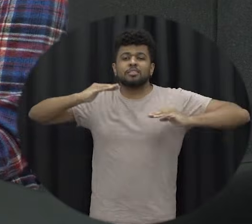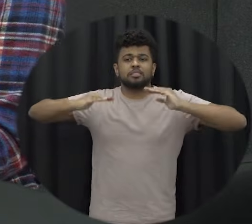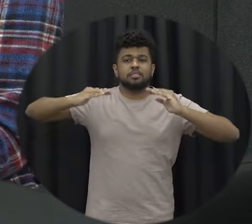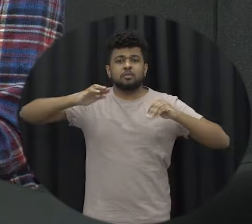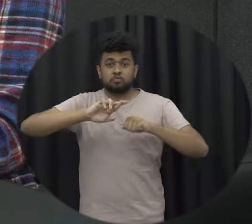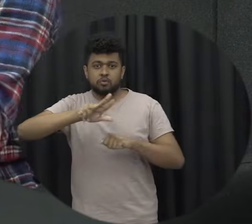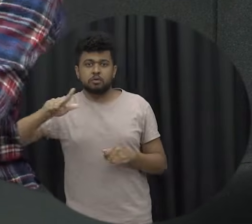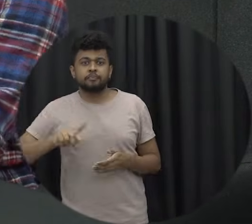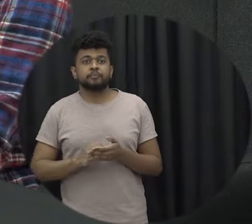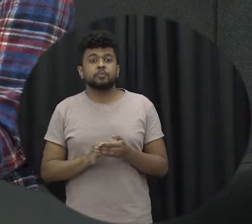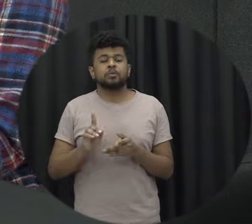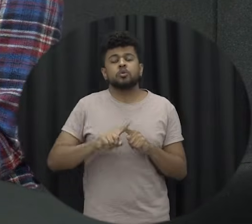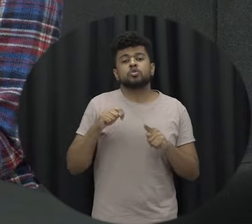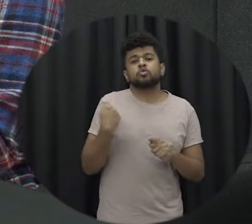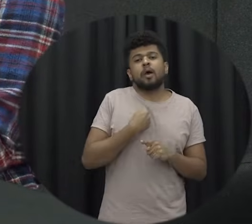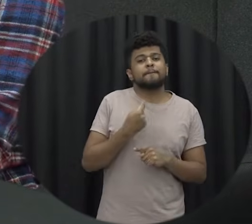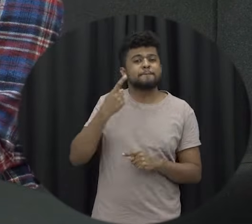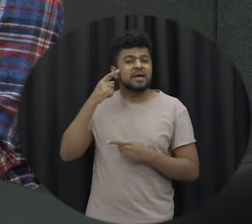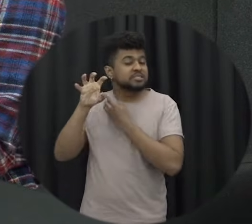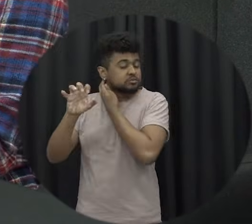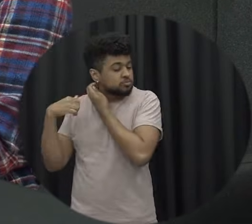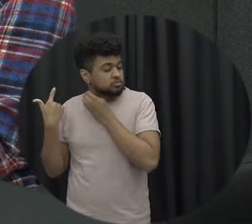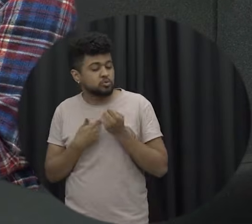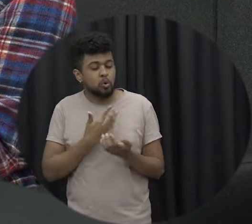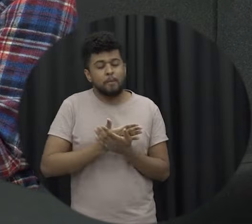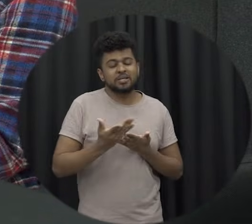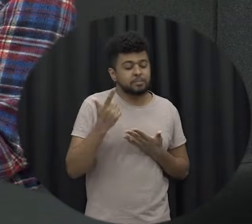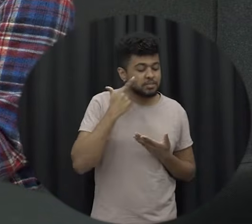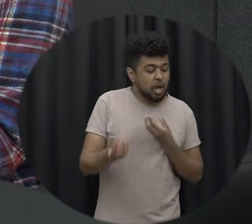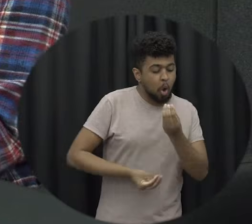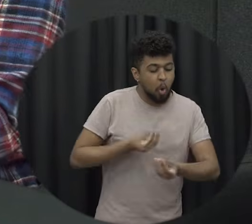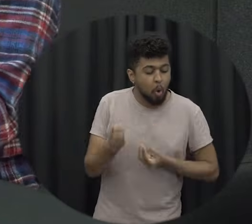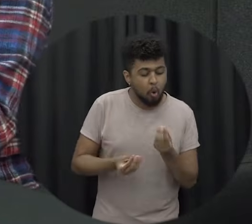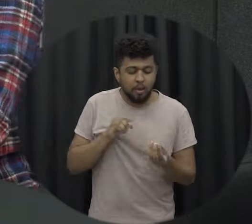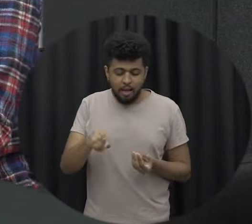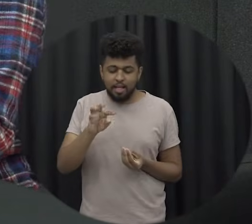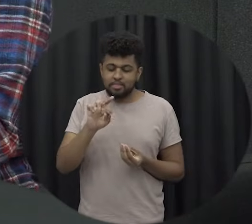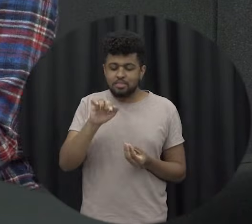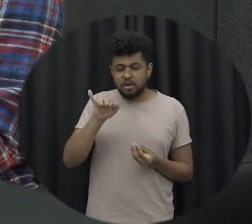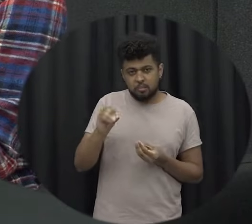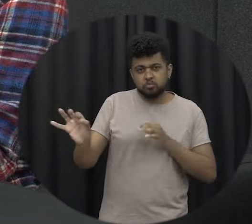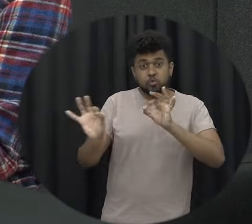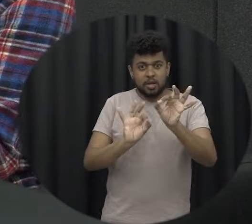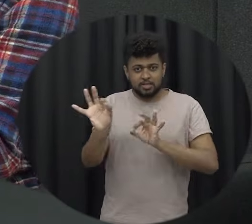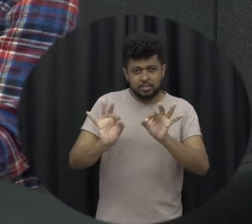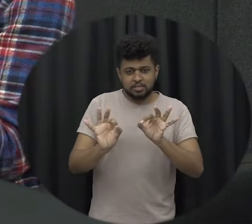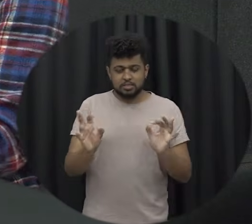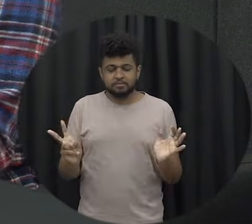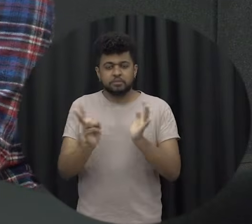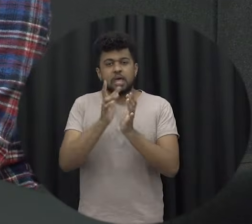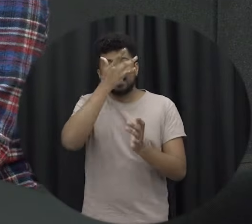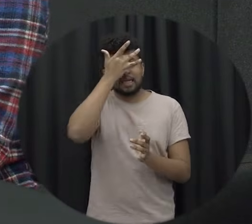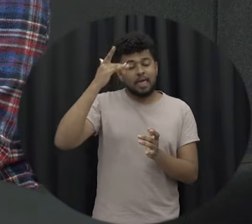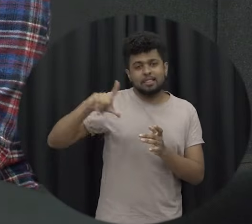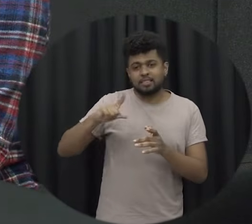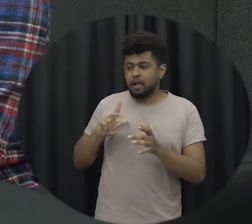pensar, inclusive, em como que aquela tribo se organiza, né? Quem é que está numa determinada posição hierárquica, quem está